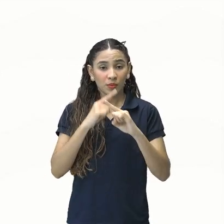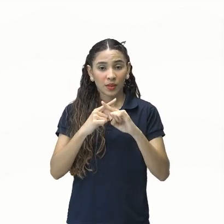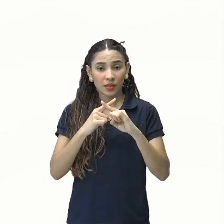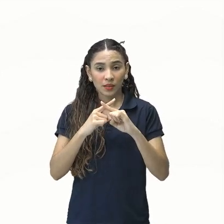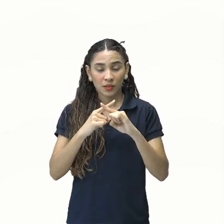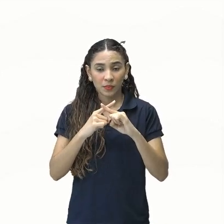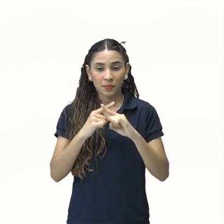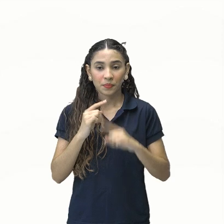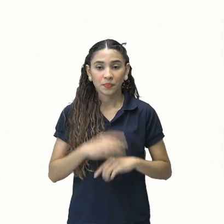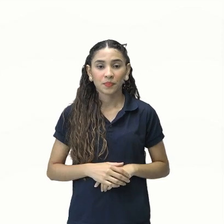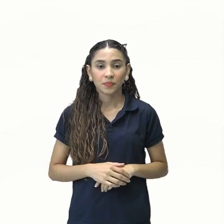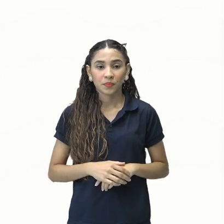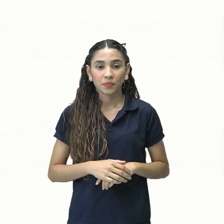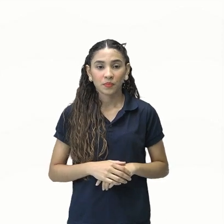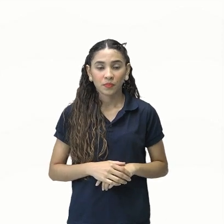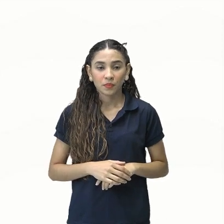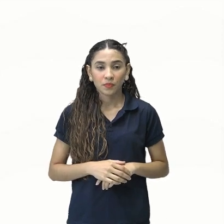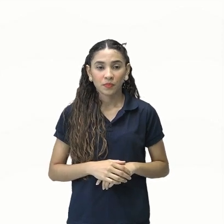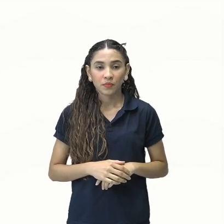multiplicação